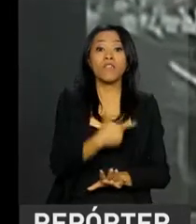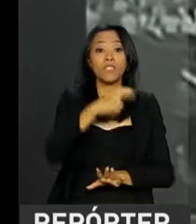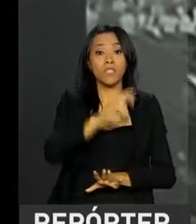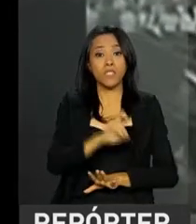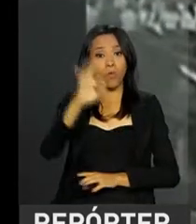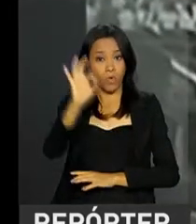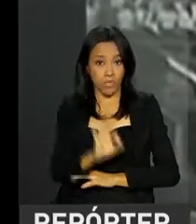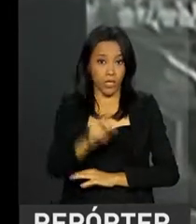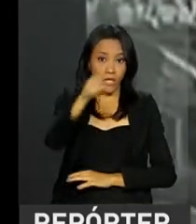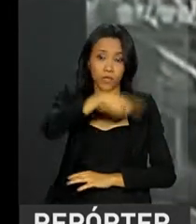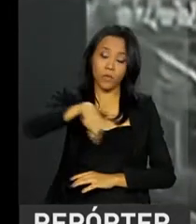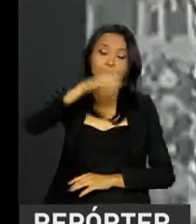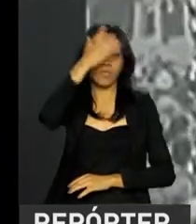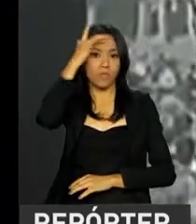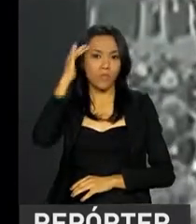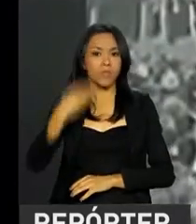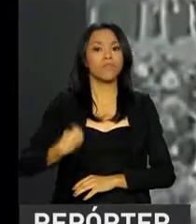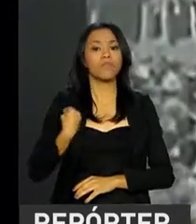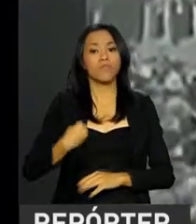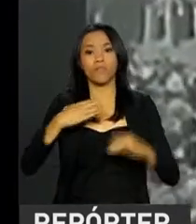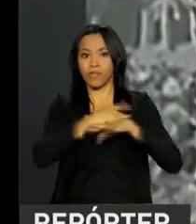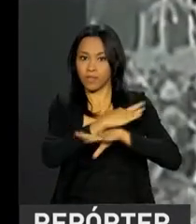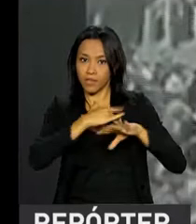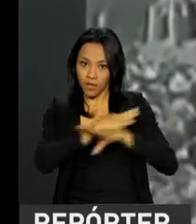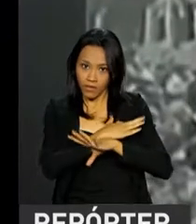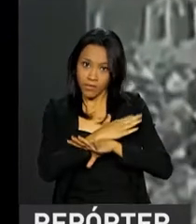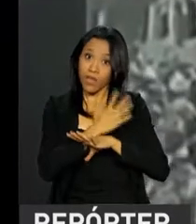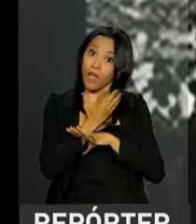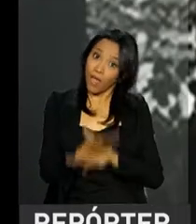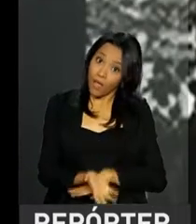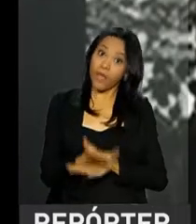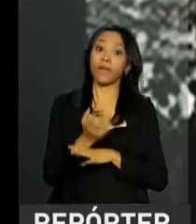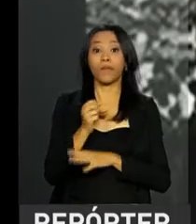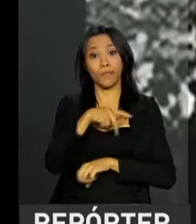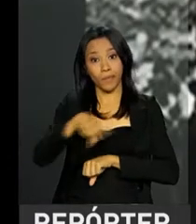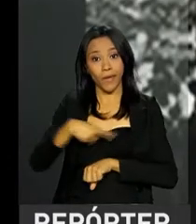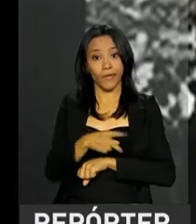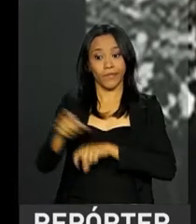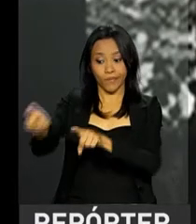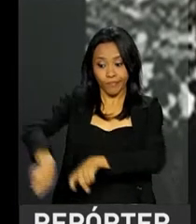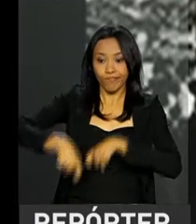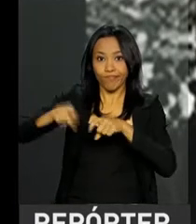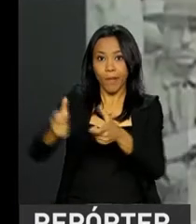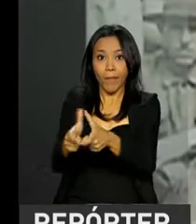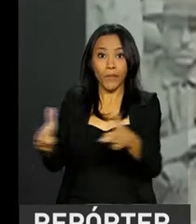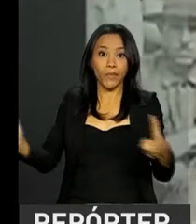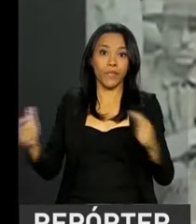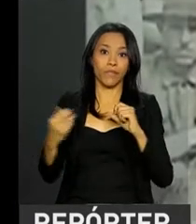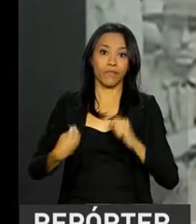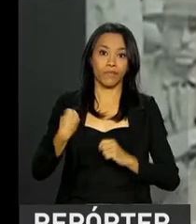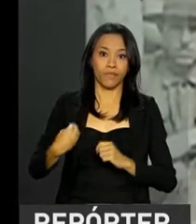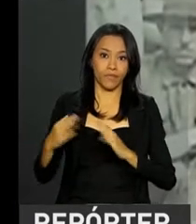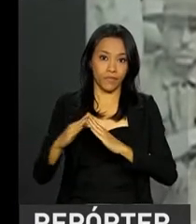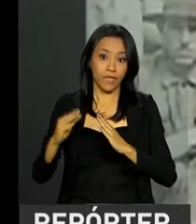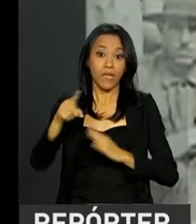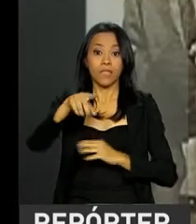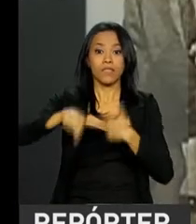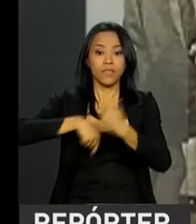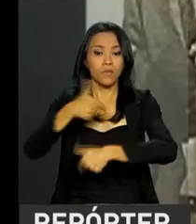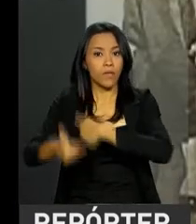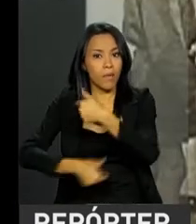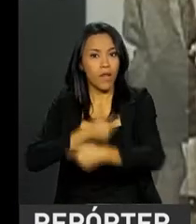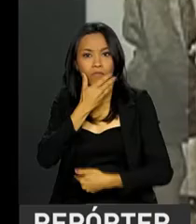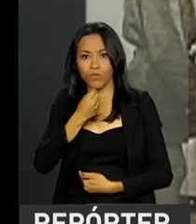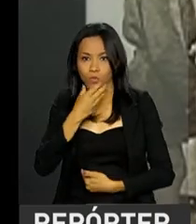da população vivia nas cidades. Era um país rural. Os homens trabalhavam na agricultura e pecuária.